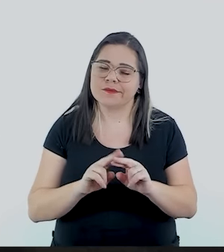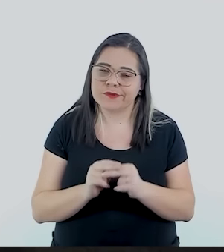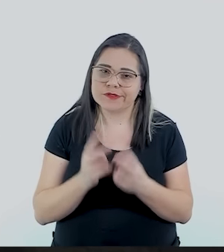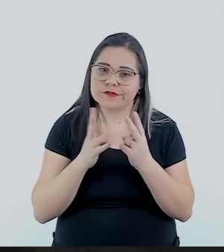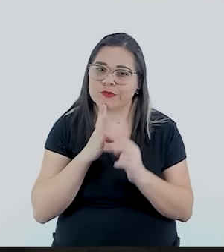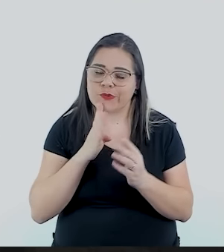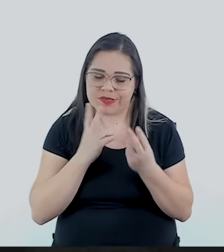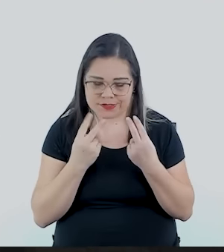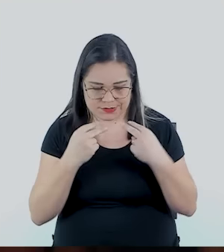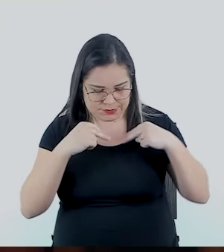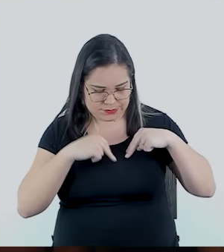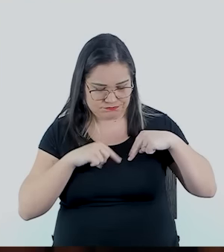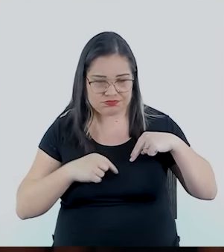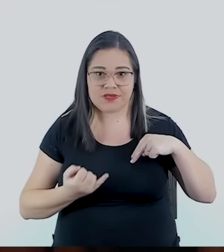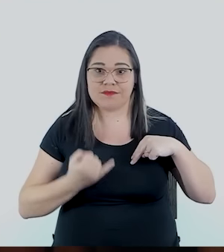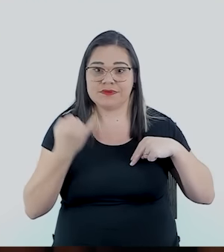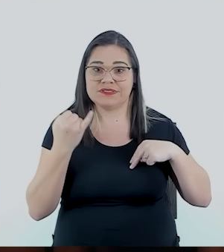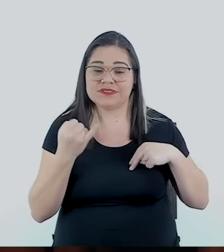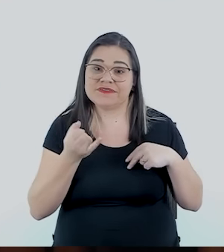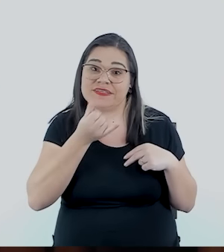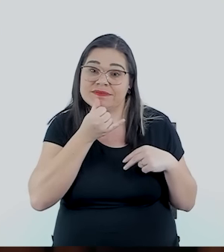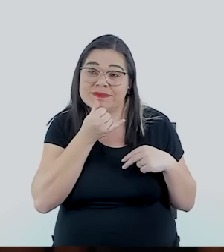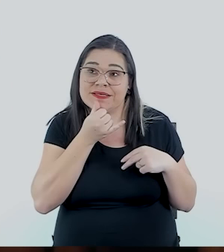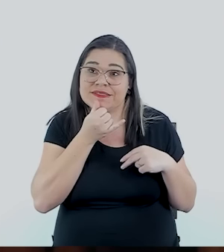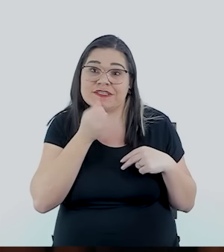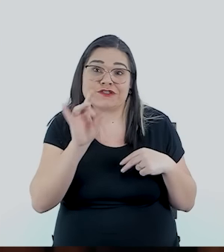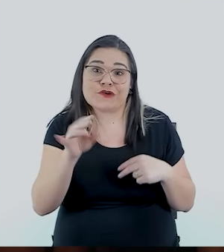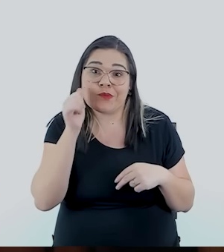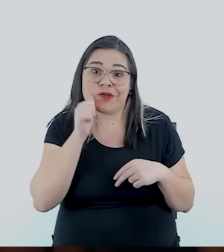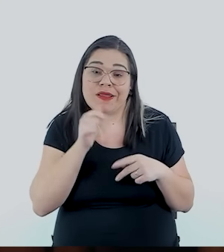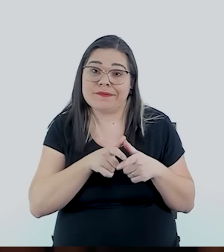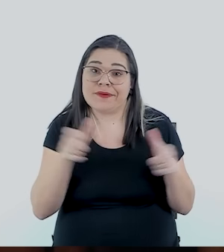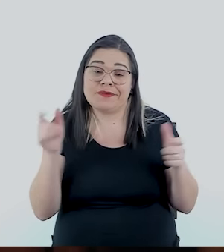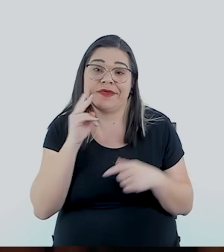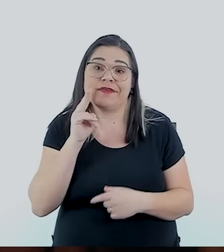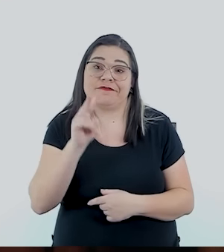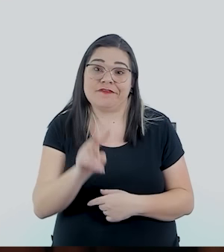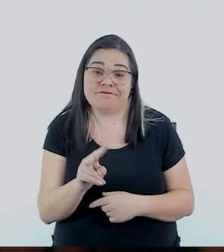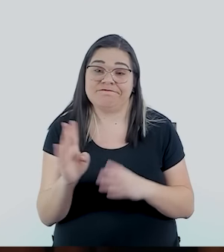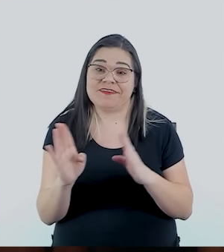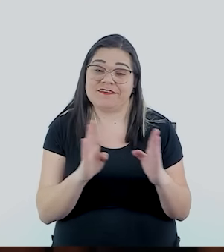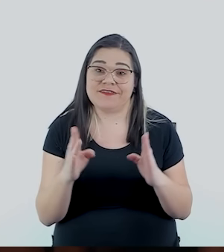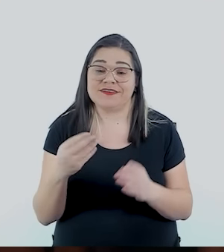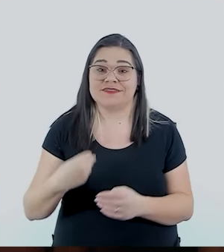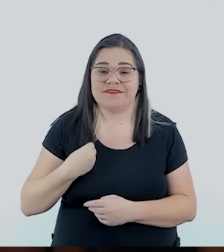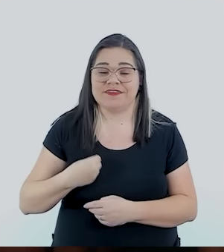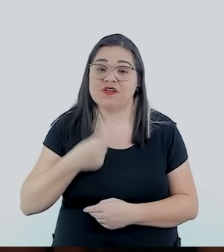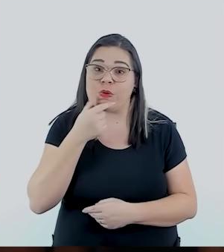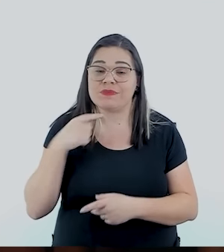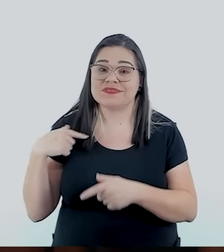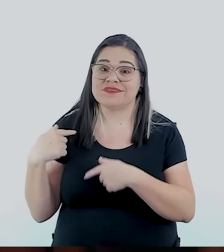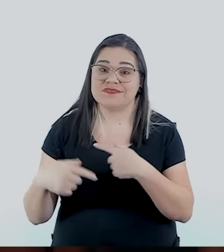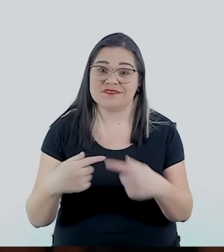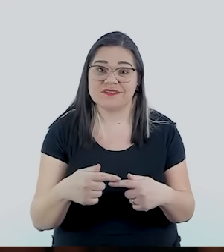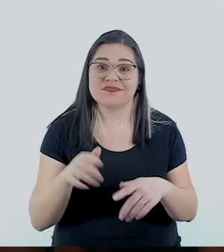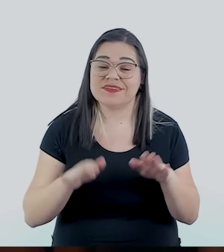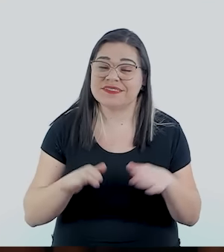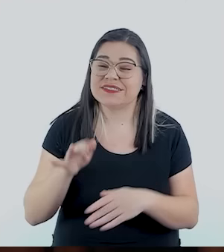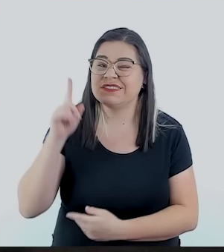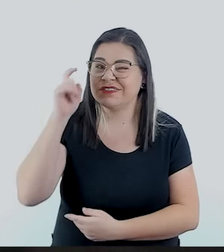tão importante né E infelizmente só as mulheres praticamente que olham para isso nessa fase da vida né os homens dessa geração Às vezes tem tem